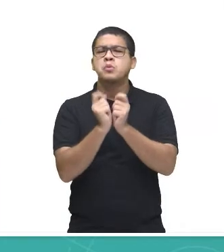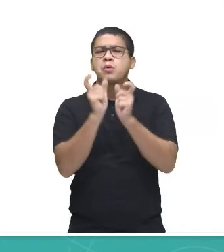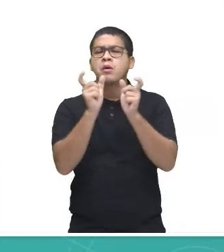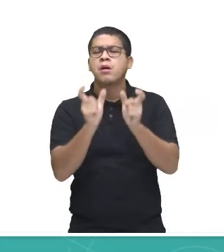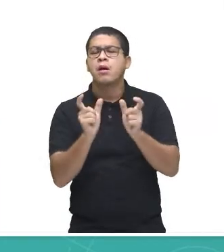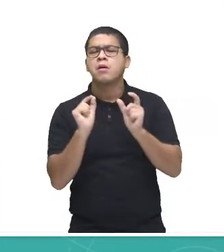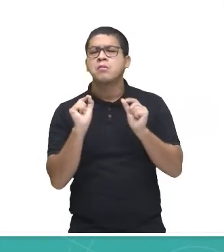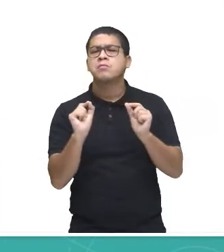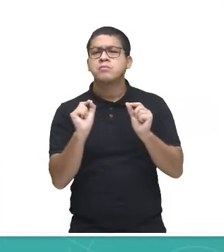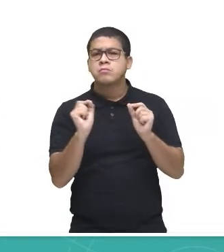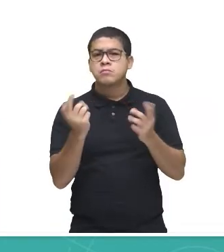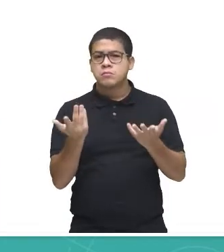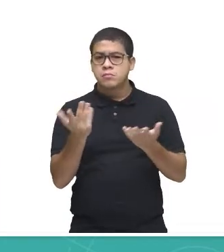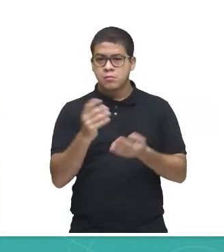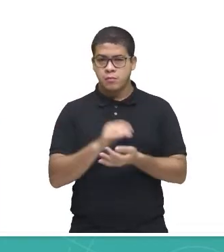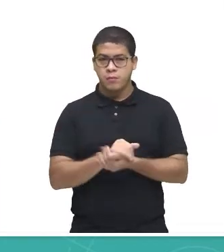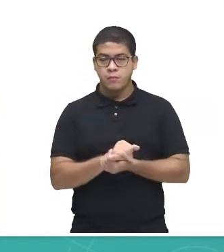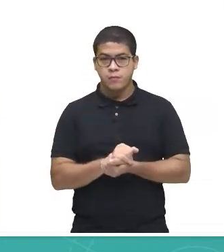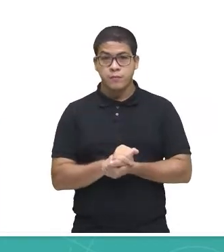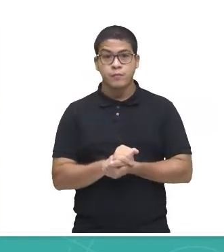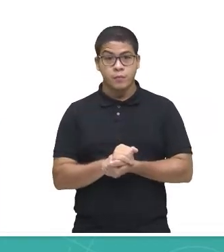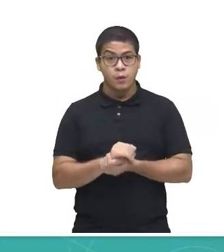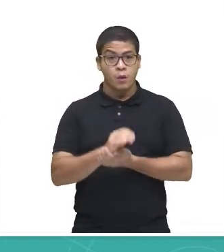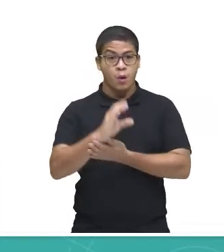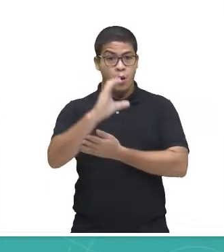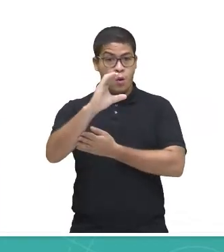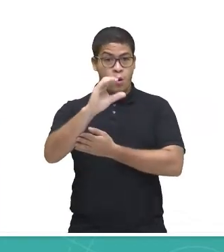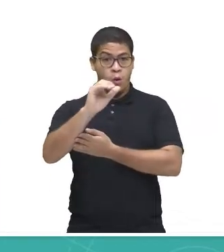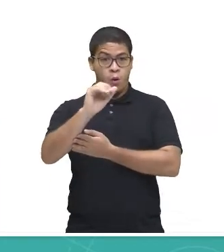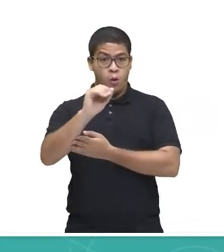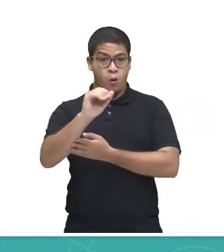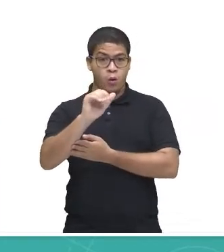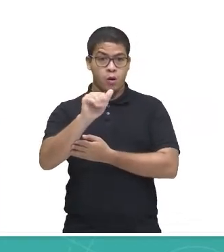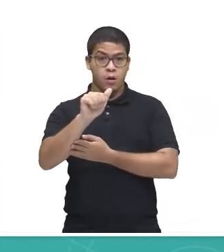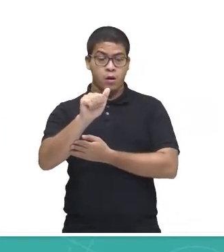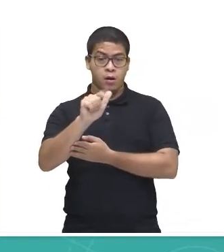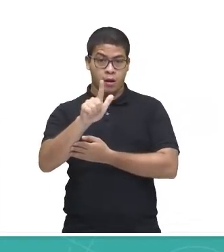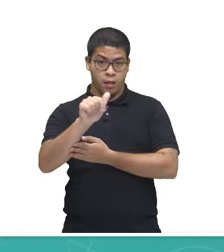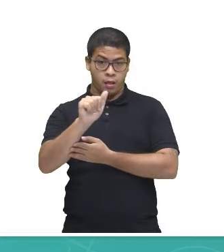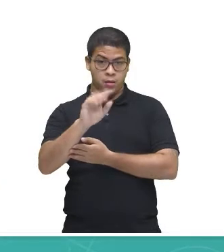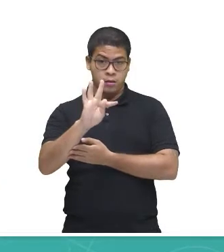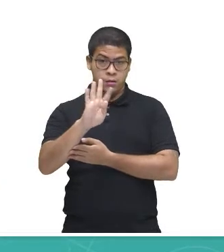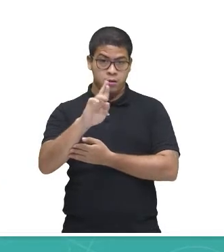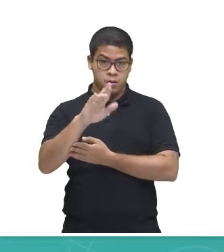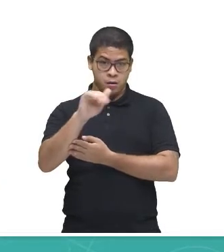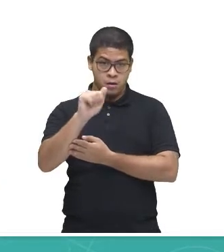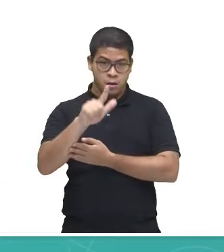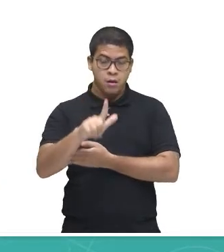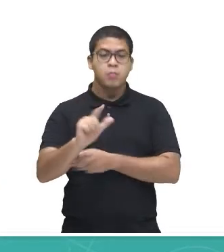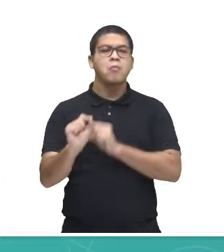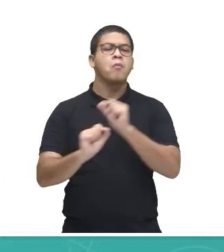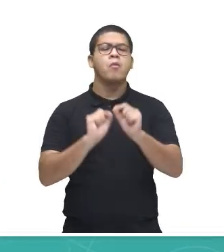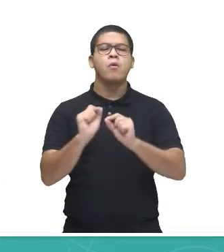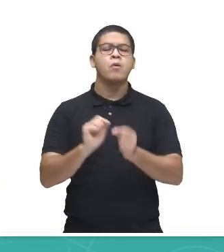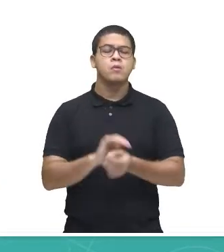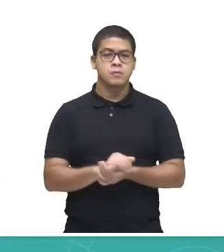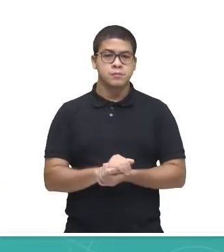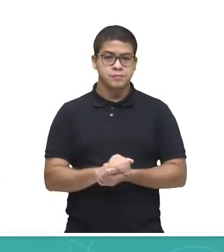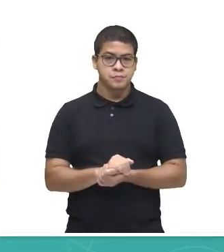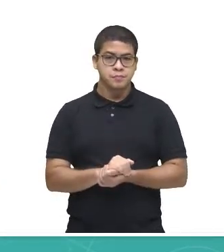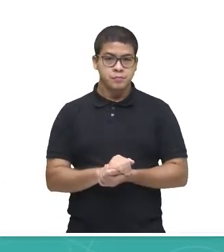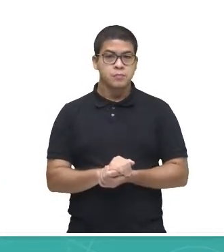quando nós falarmos em colaterais, sejam eles internos ou externos, aí nesse caso